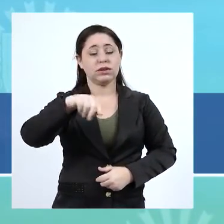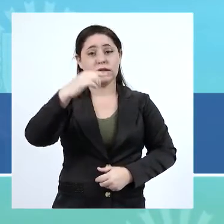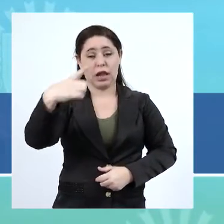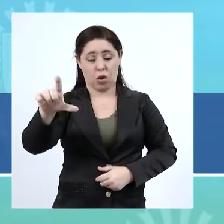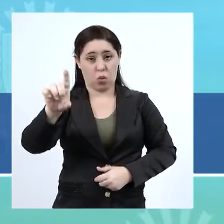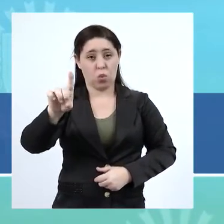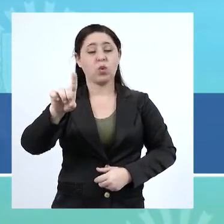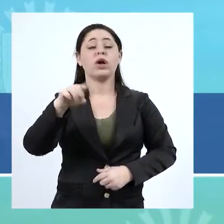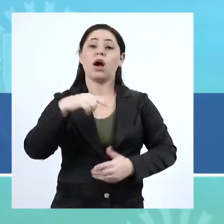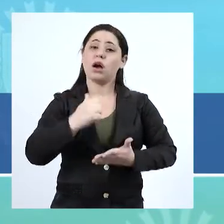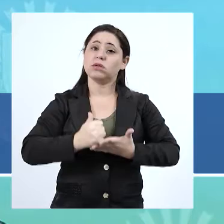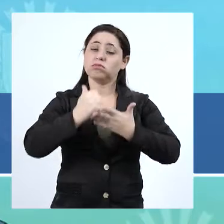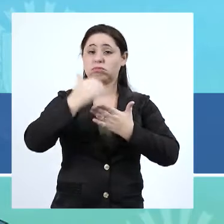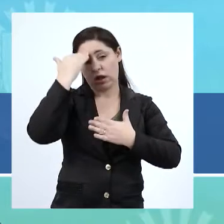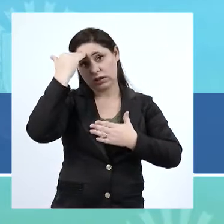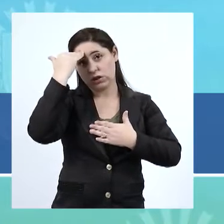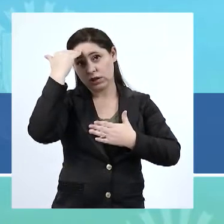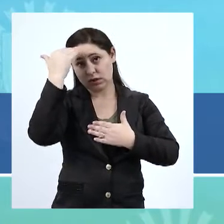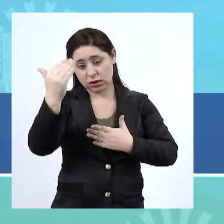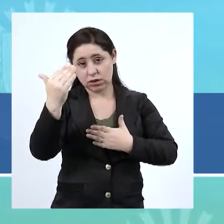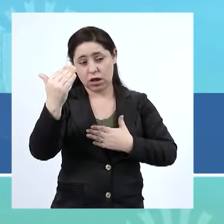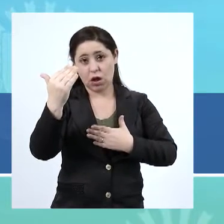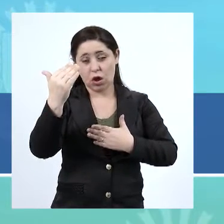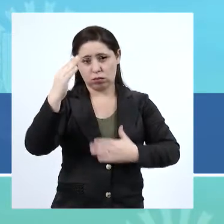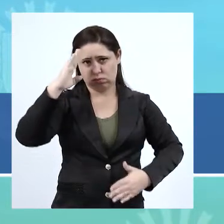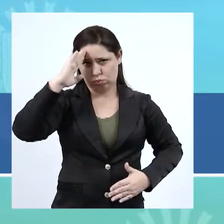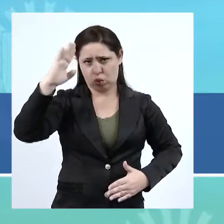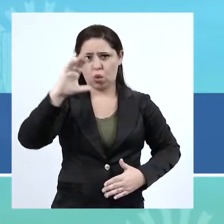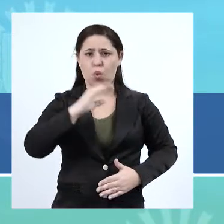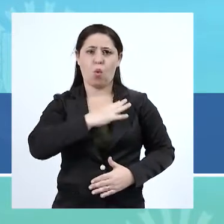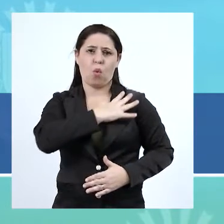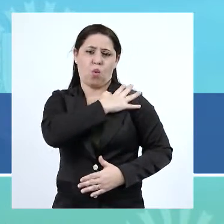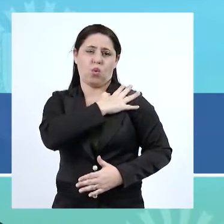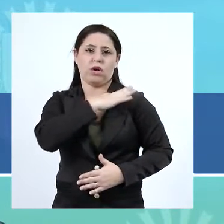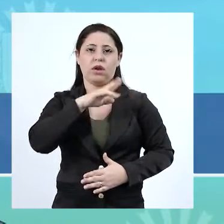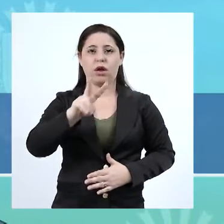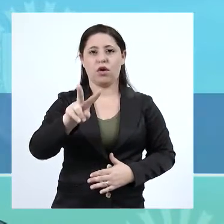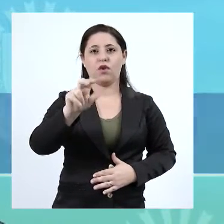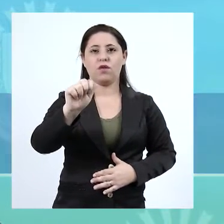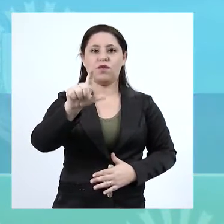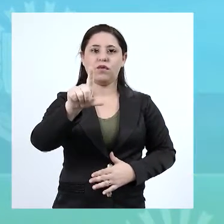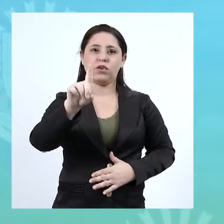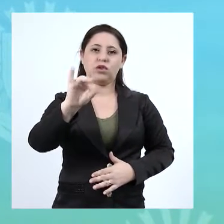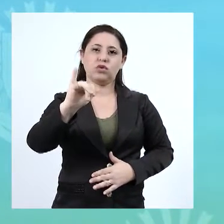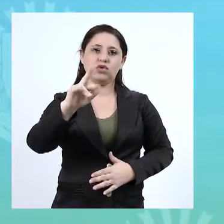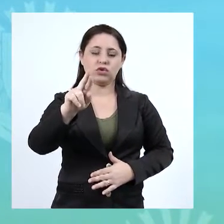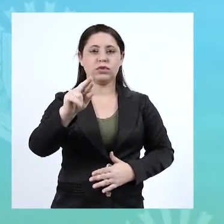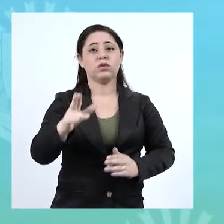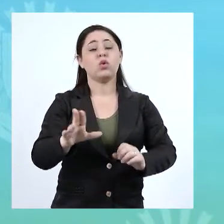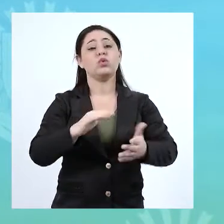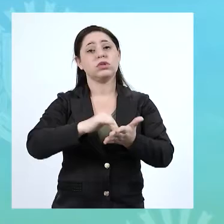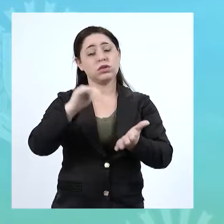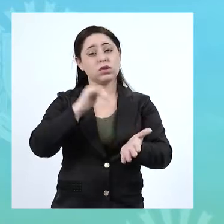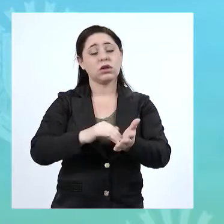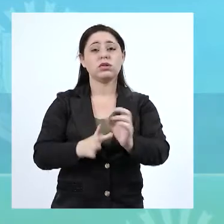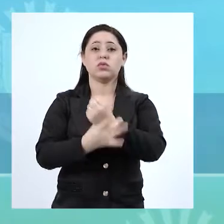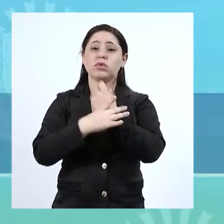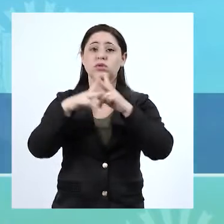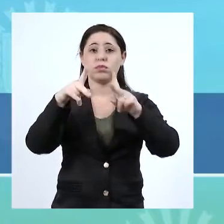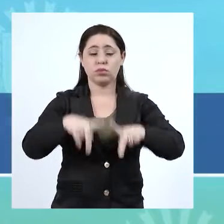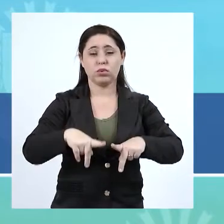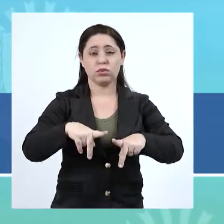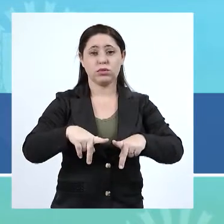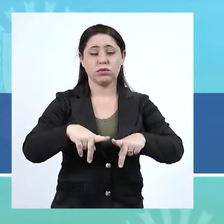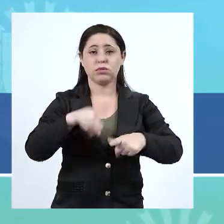agradecer ao nosso comandante-geral da Polícia Militar, Coronel Valdir, ao nosso secretário de Segurança Pública